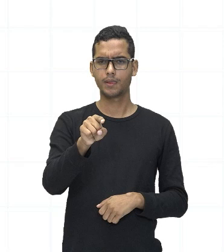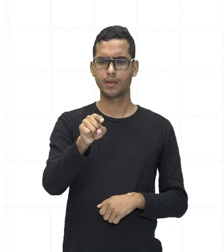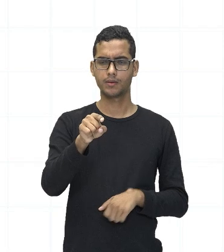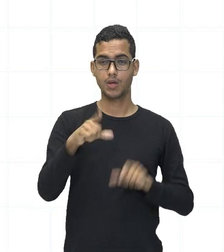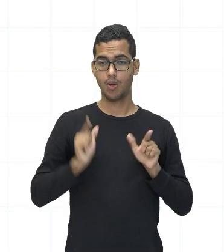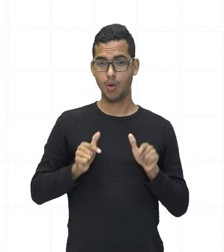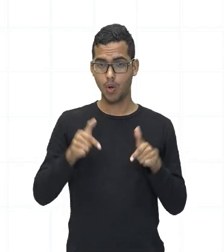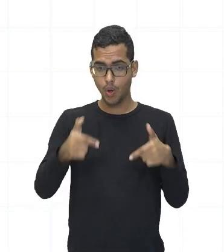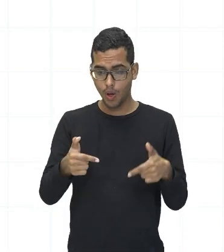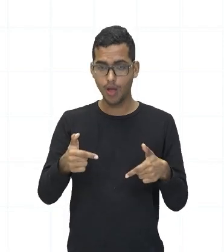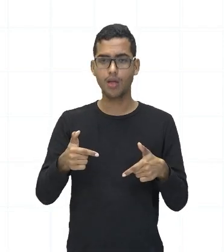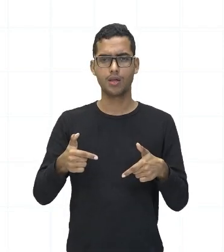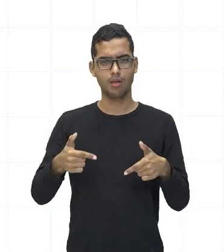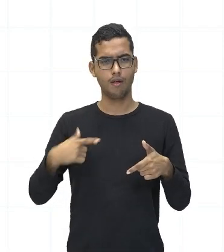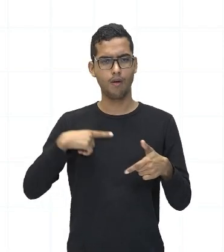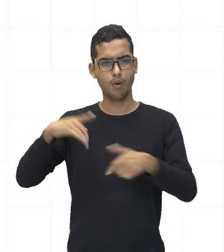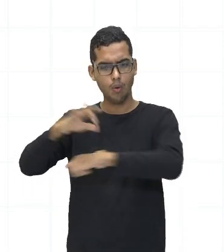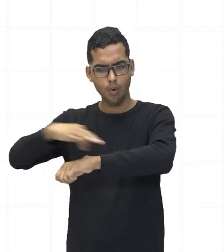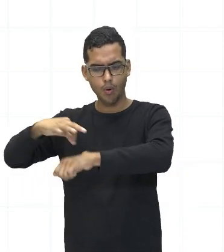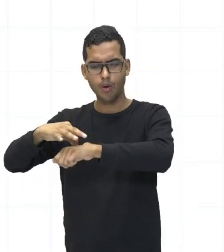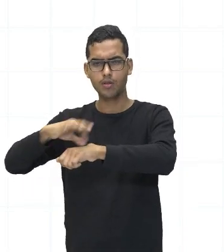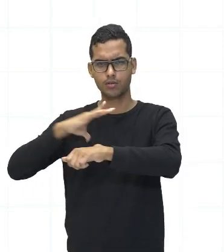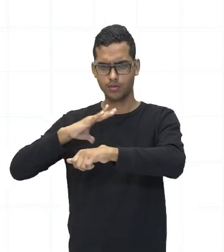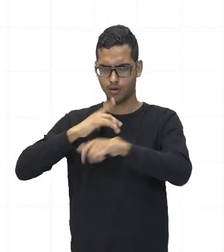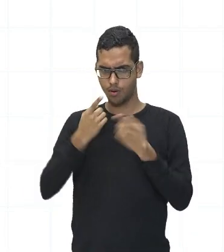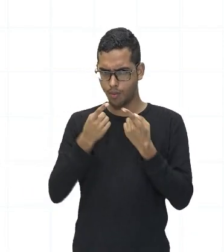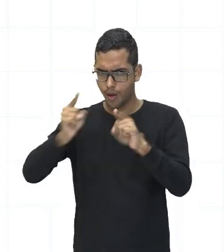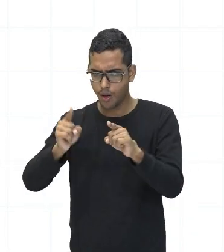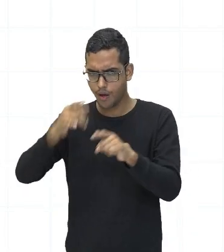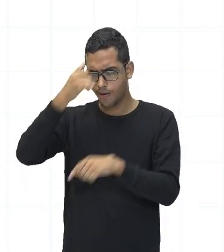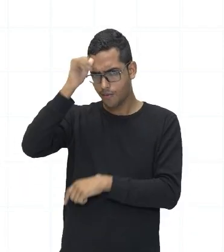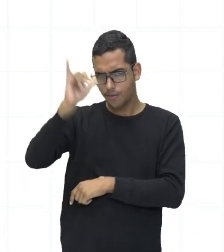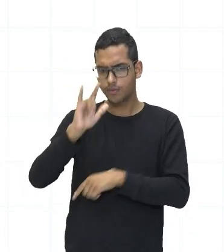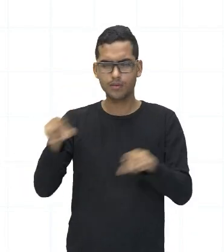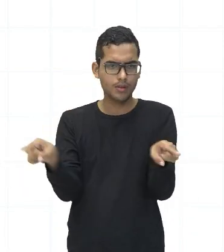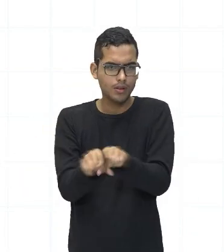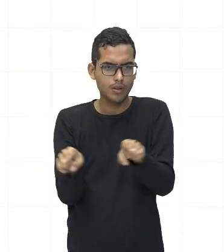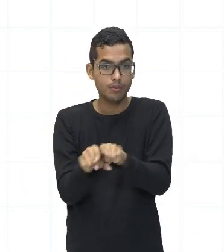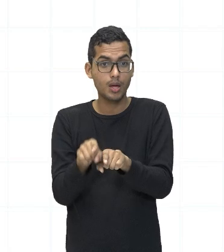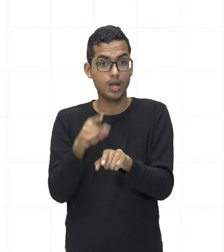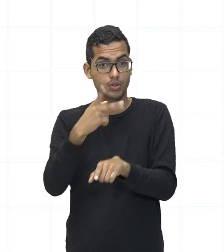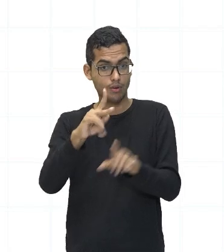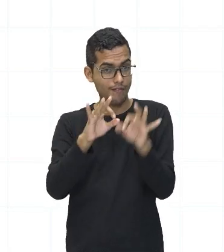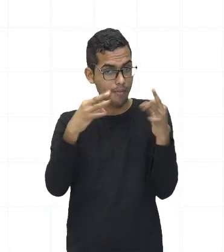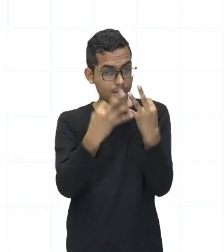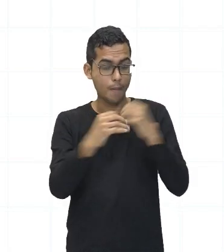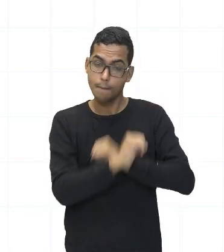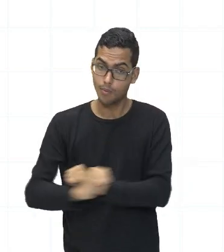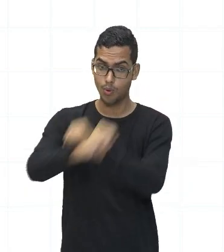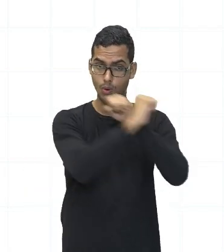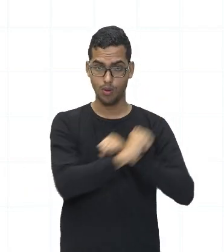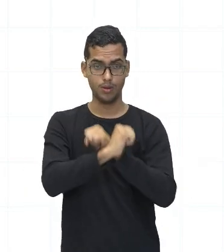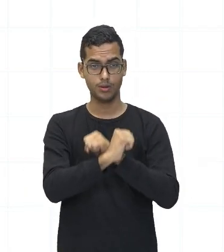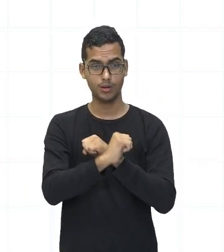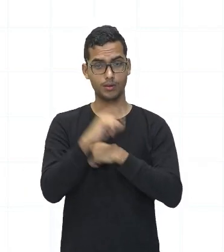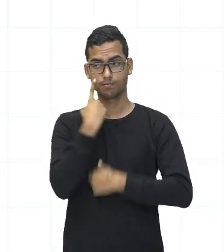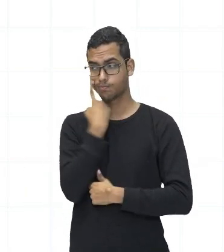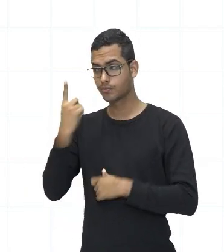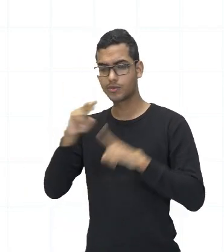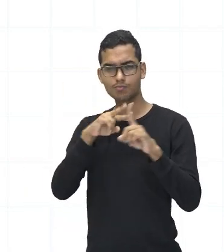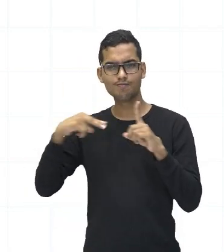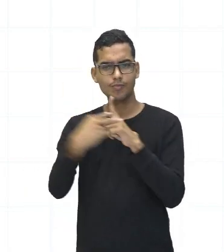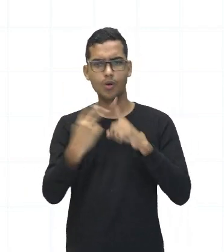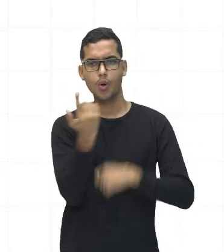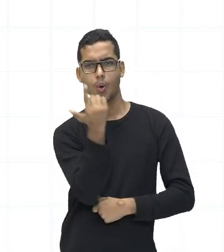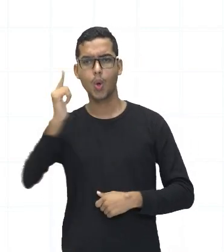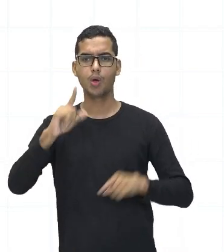o mosquito hoje? Proteja a sua família. Então, notem isso aí. É uma outra forma